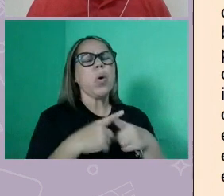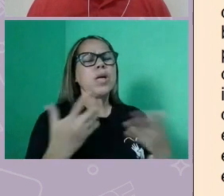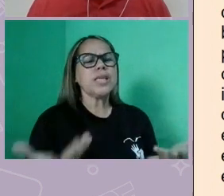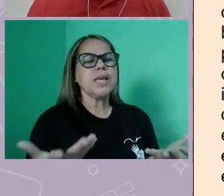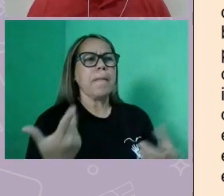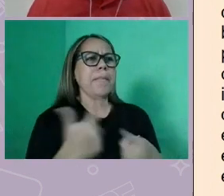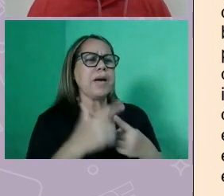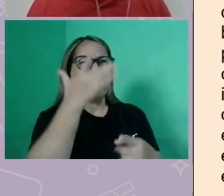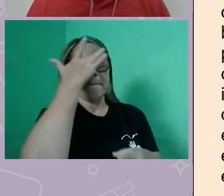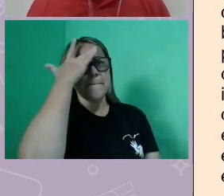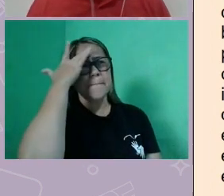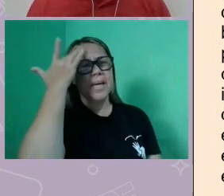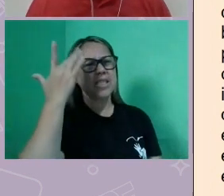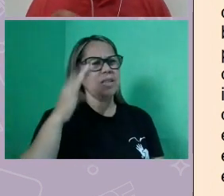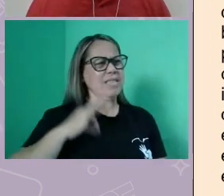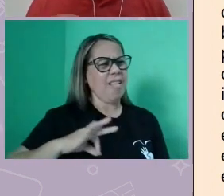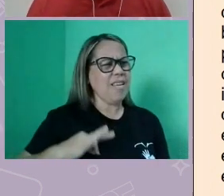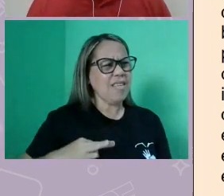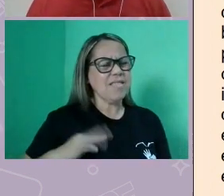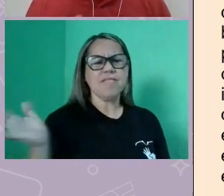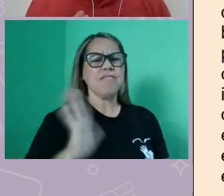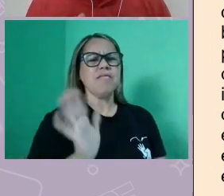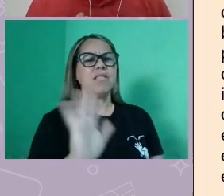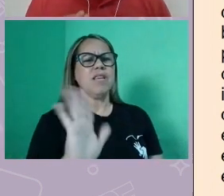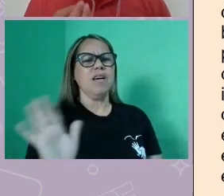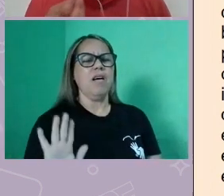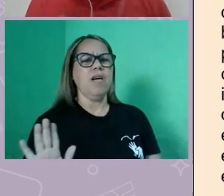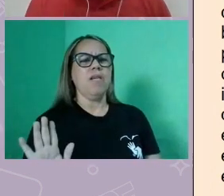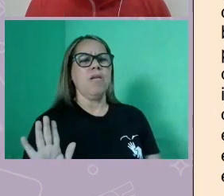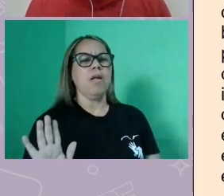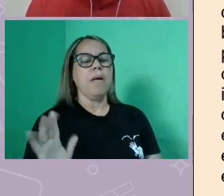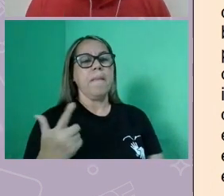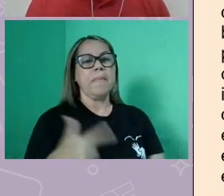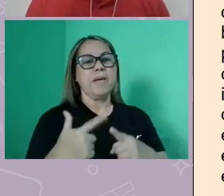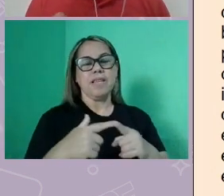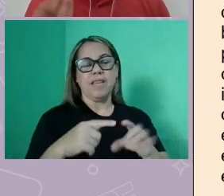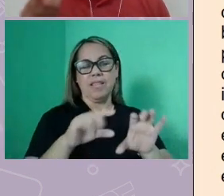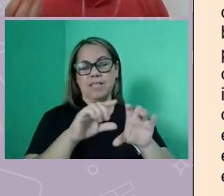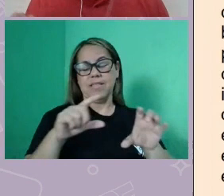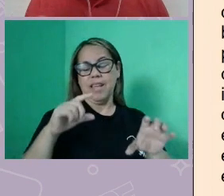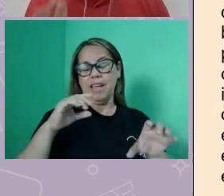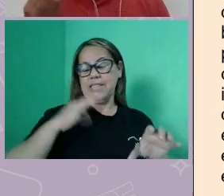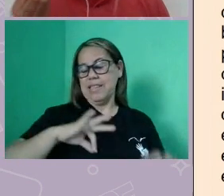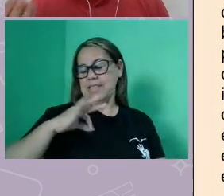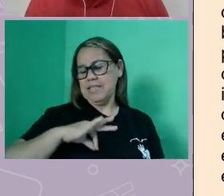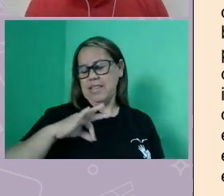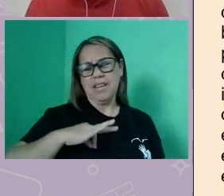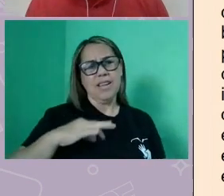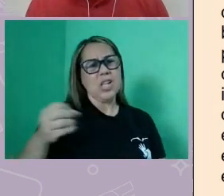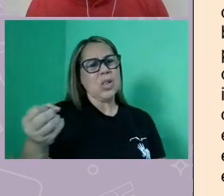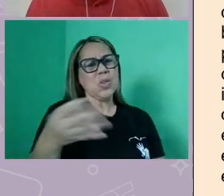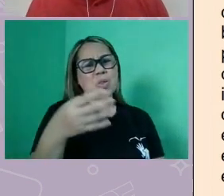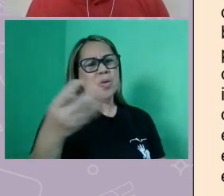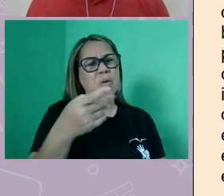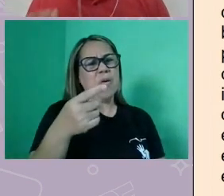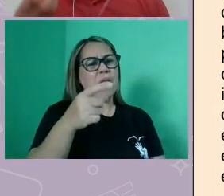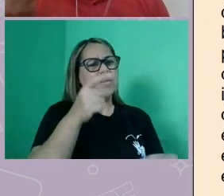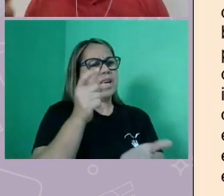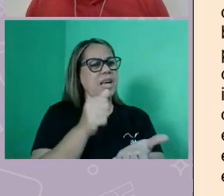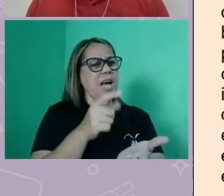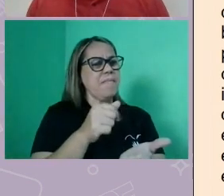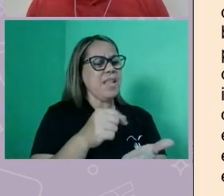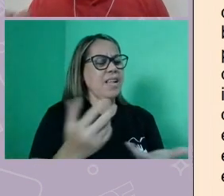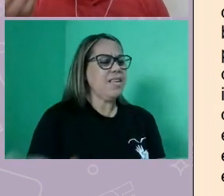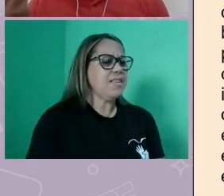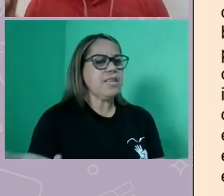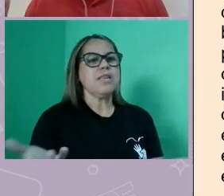assalariadas? não essa questão do do salário é uma questão moderna capitalista já da